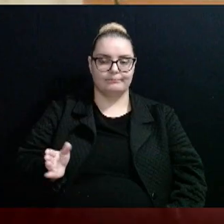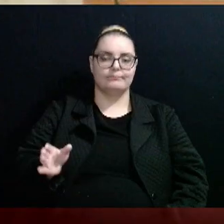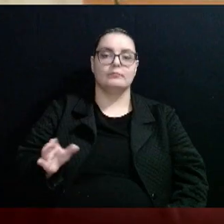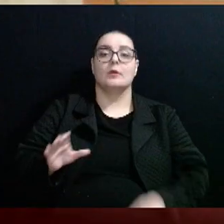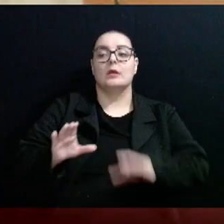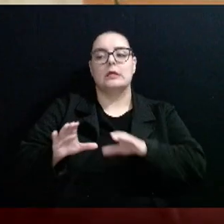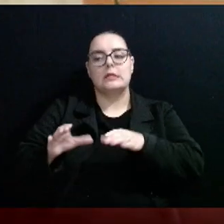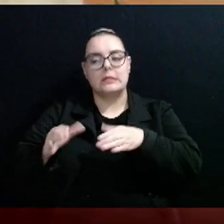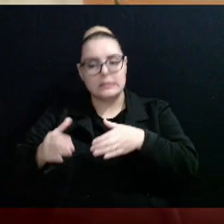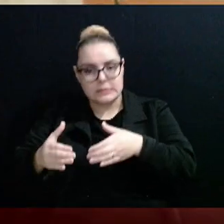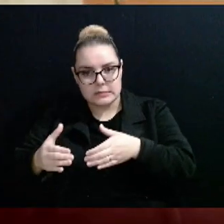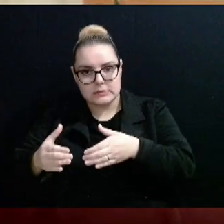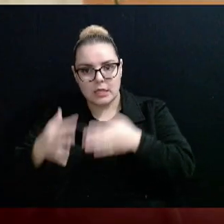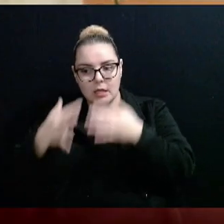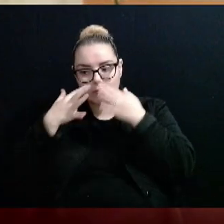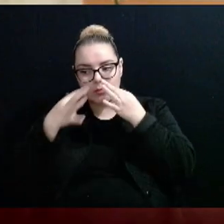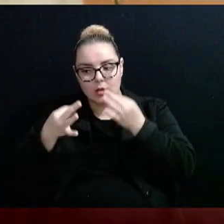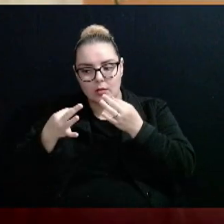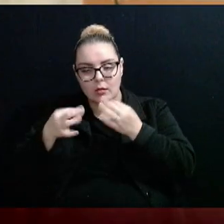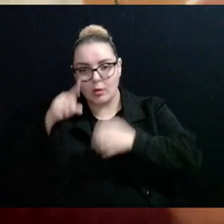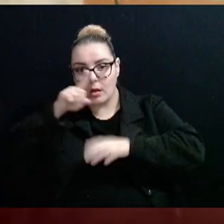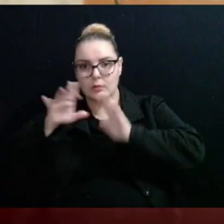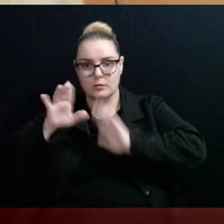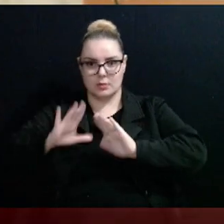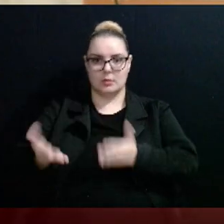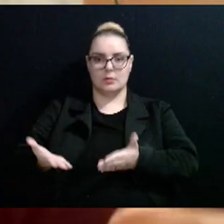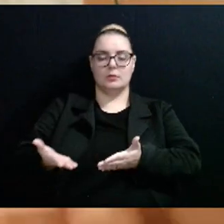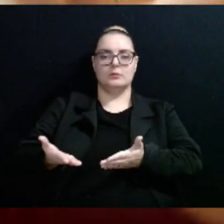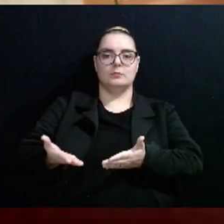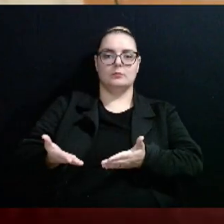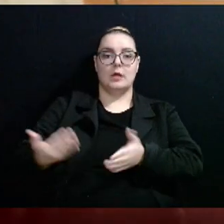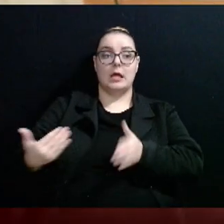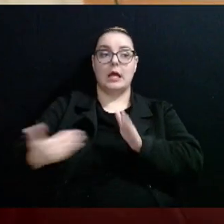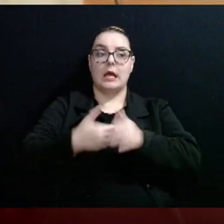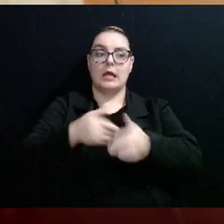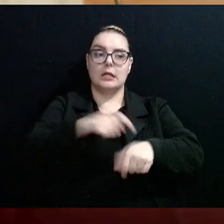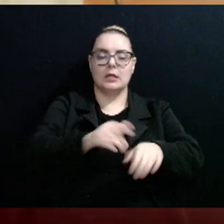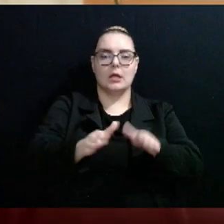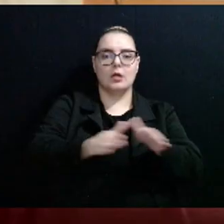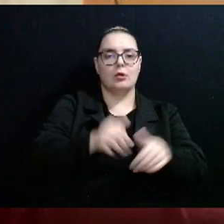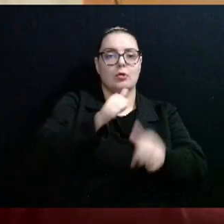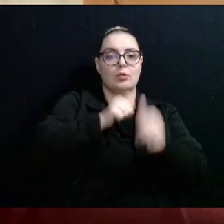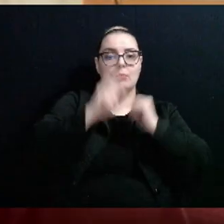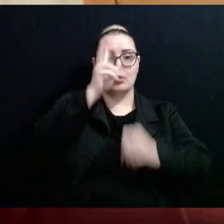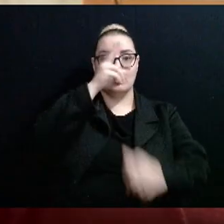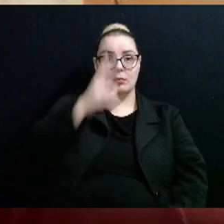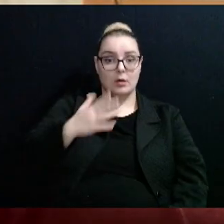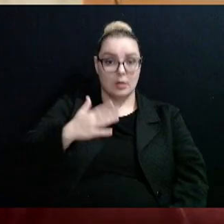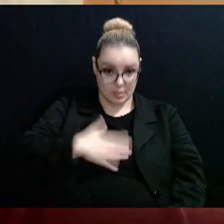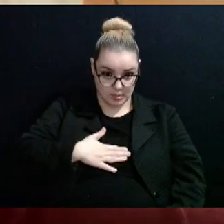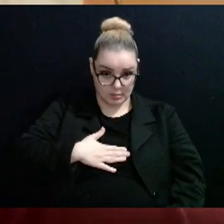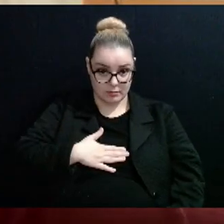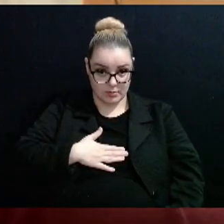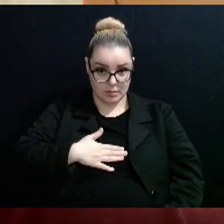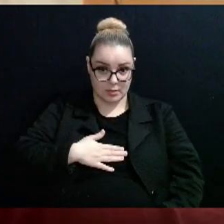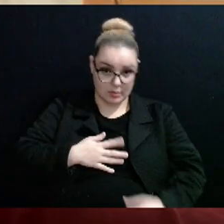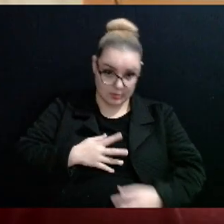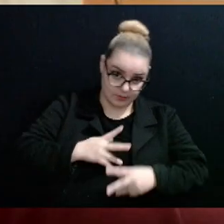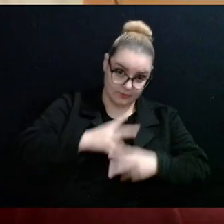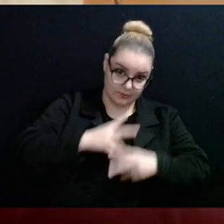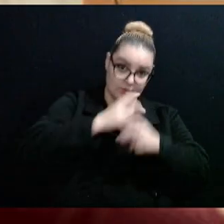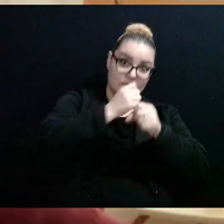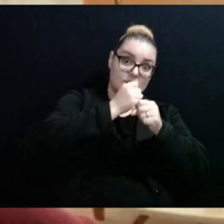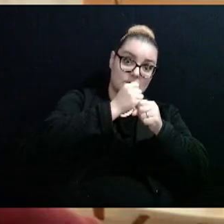estar atentos. Até que ponto o álcool realmente é minha muleta? Ou até